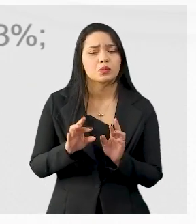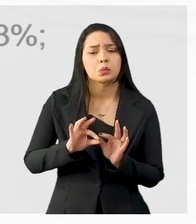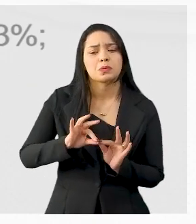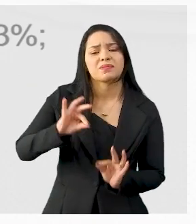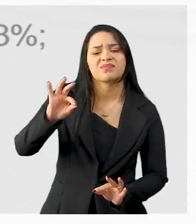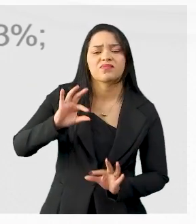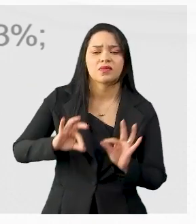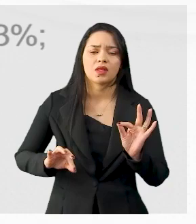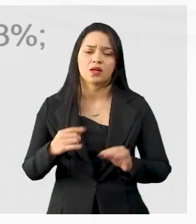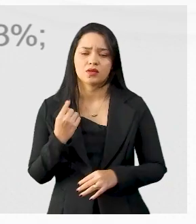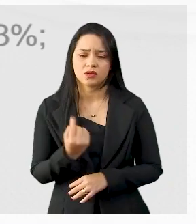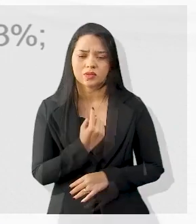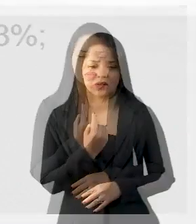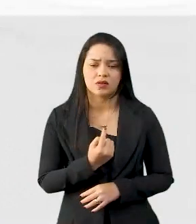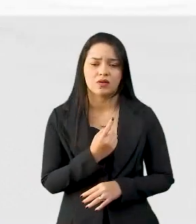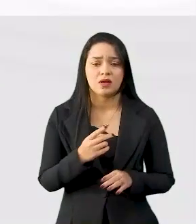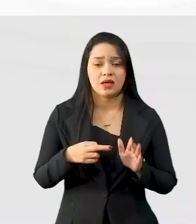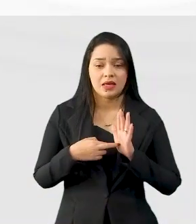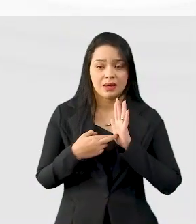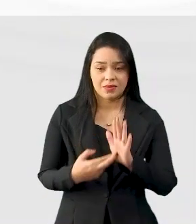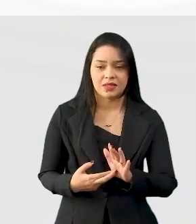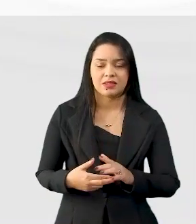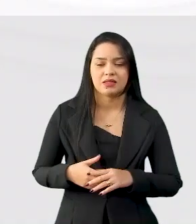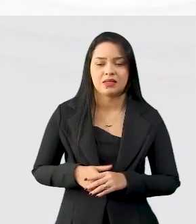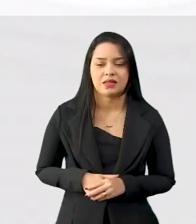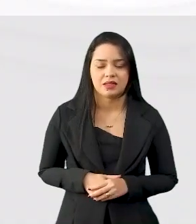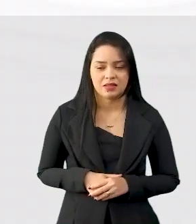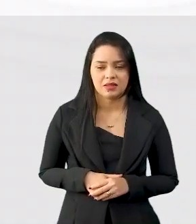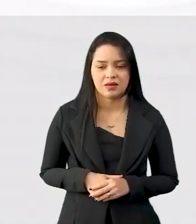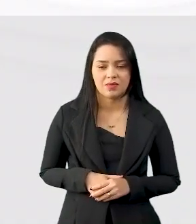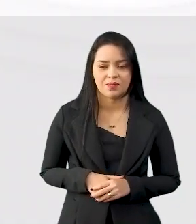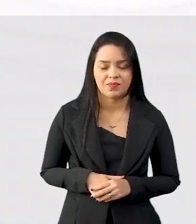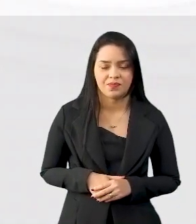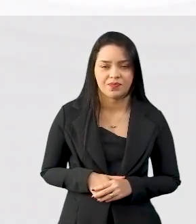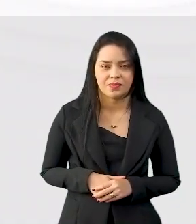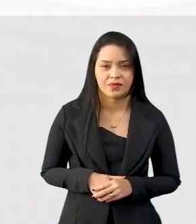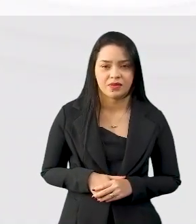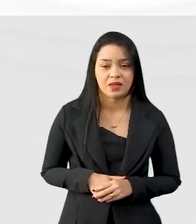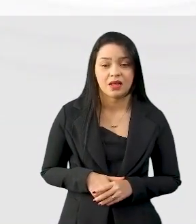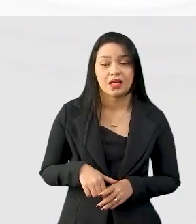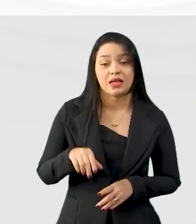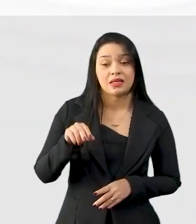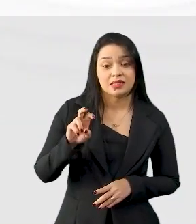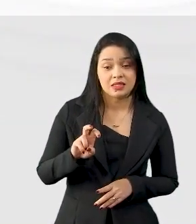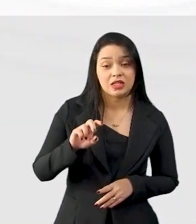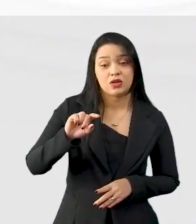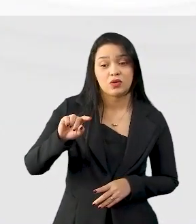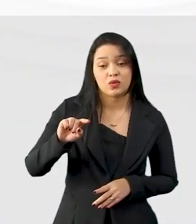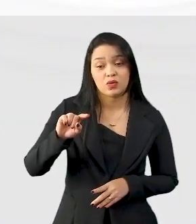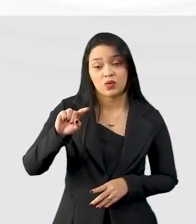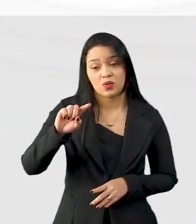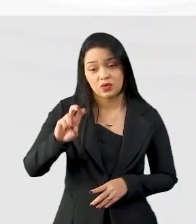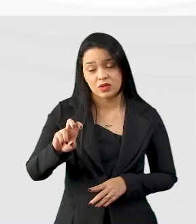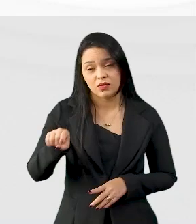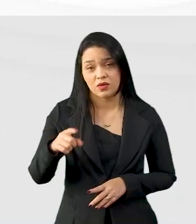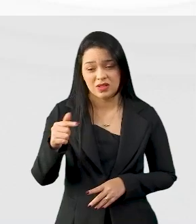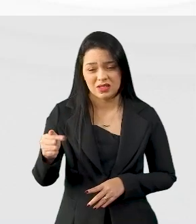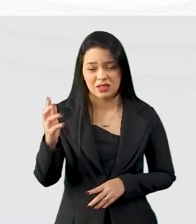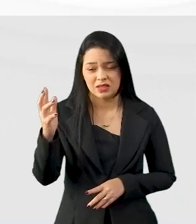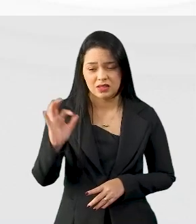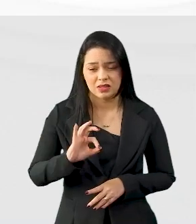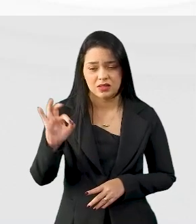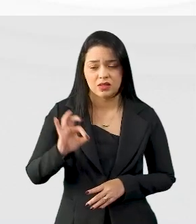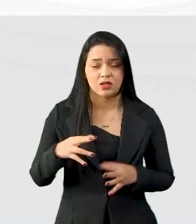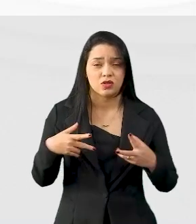Brasil sozinho, né, ele representa, só para você ter noção como o nosso país é grande, gente. O Brasil sozinho representa quase 6% de todas as